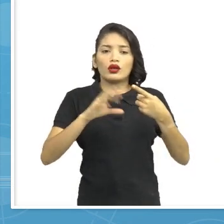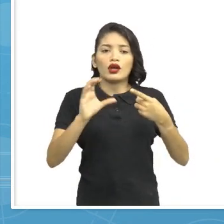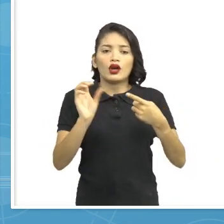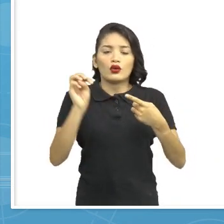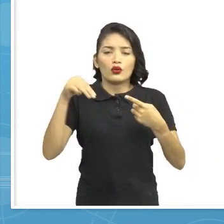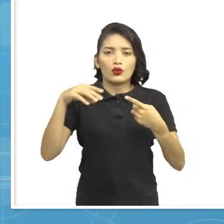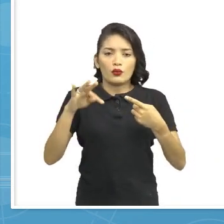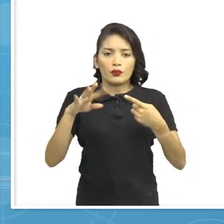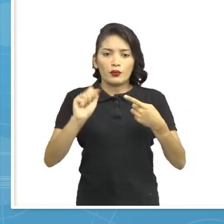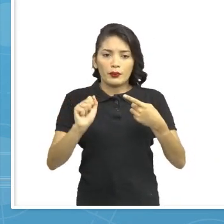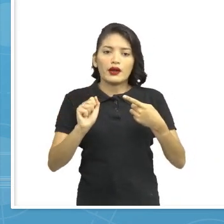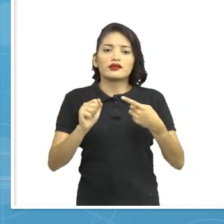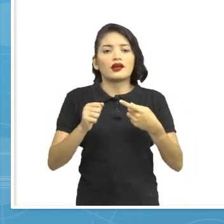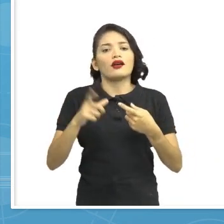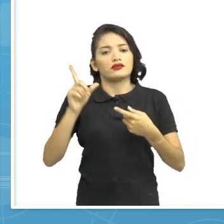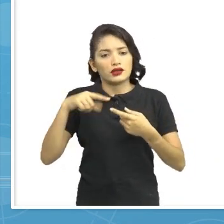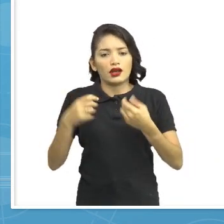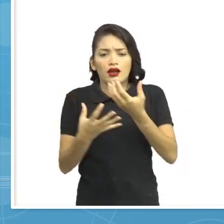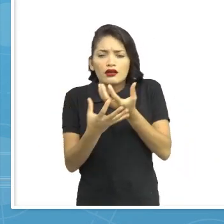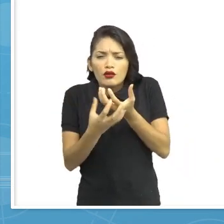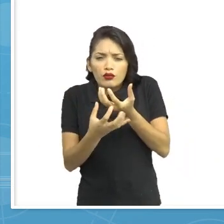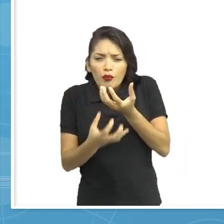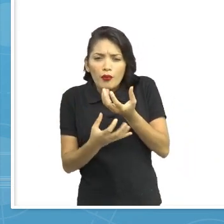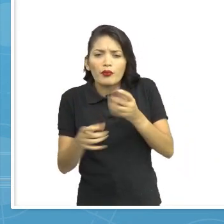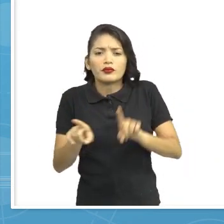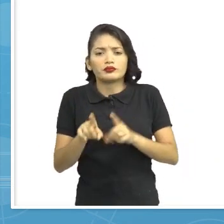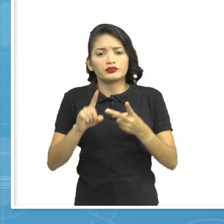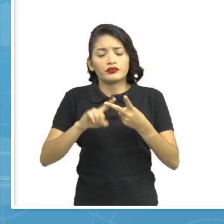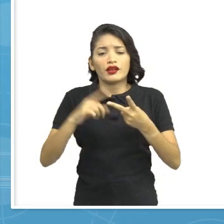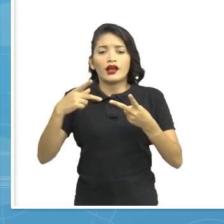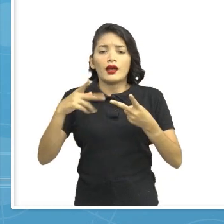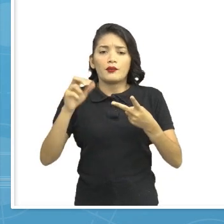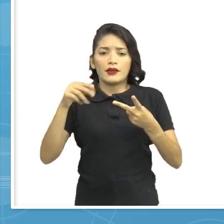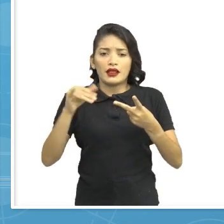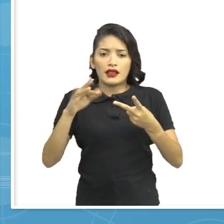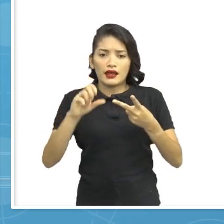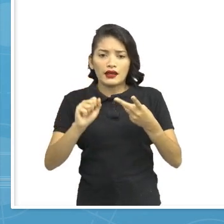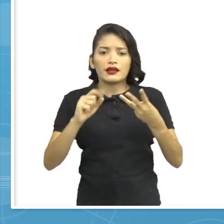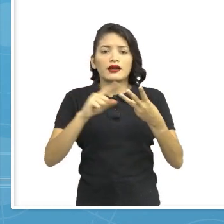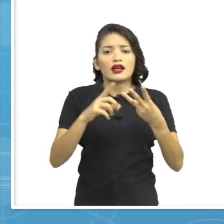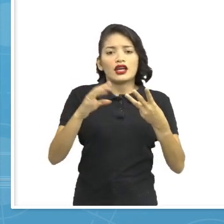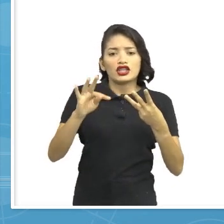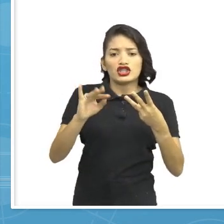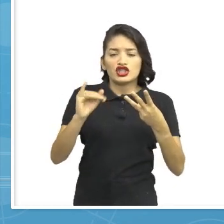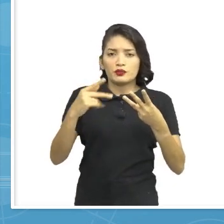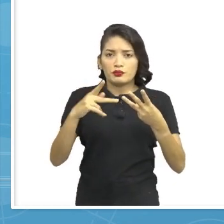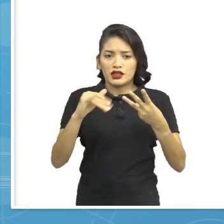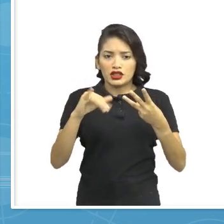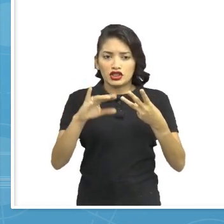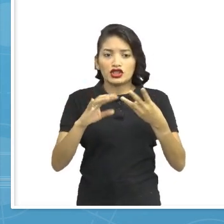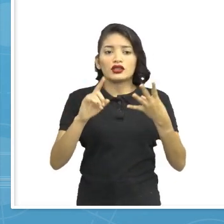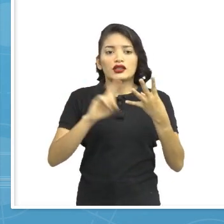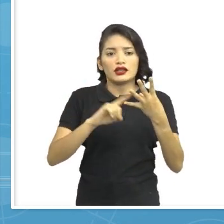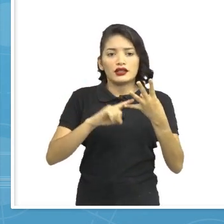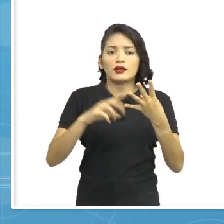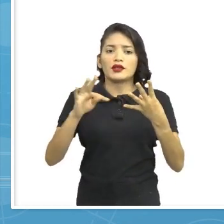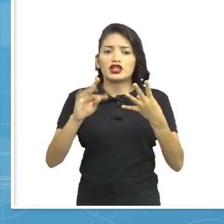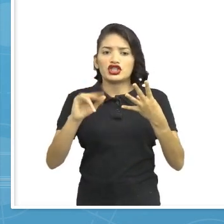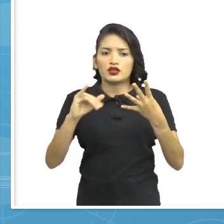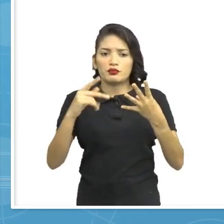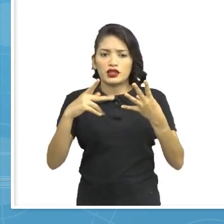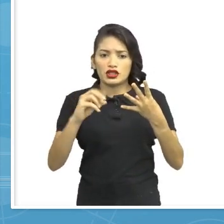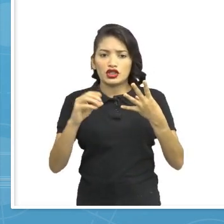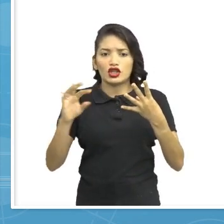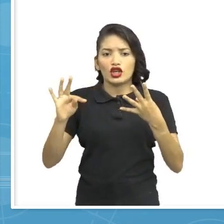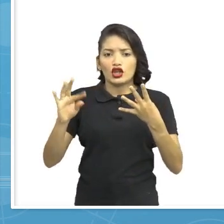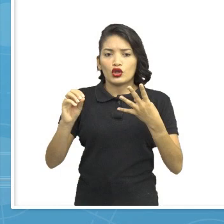a peneira, que é o tamiz, o tipiti de torção e o tuavi. A gente